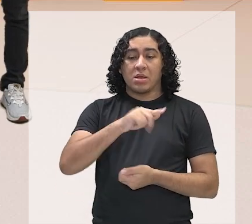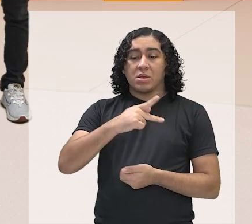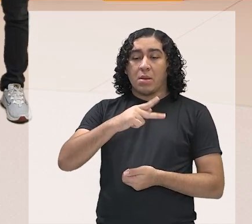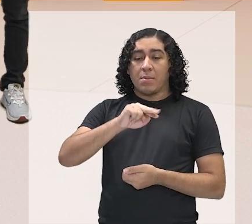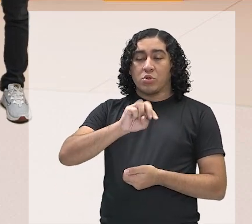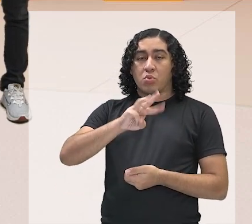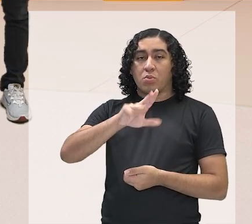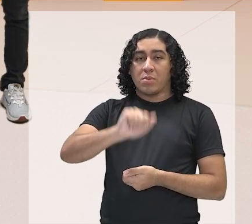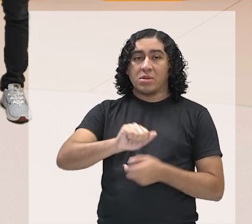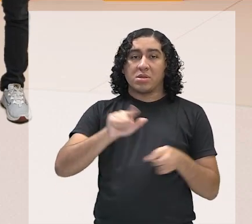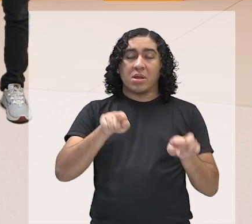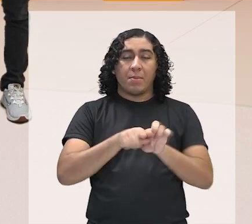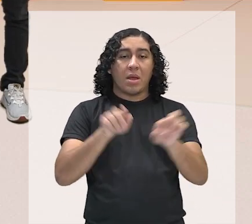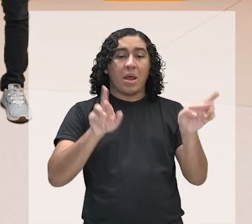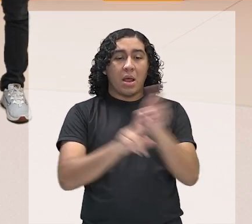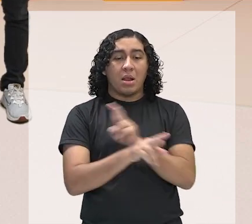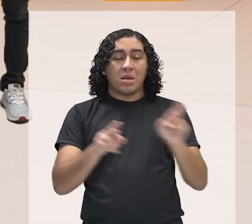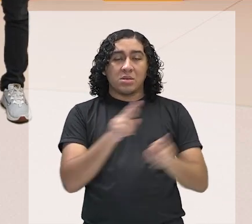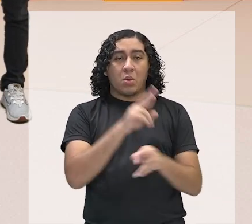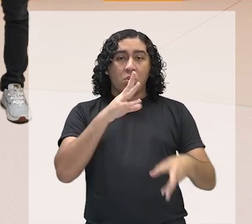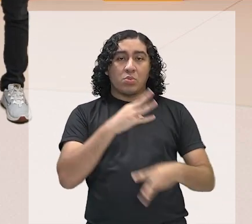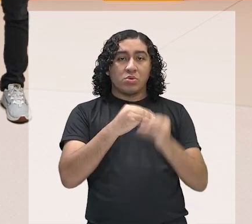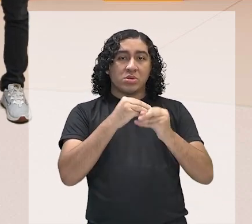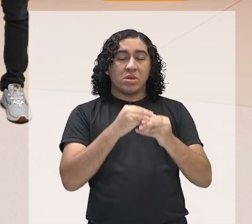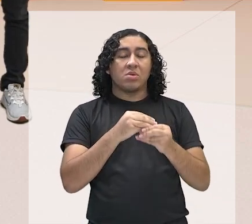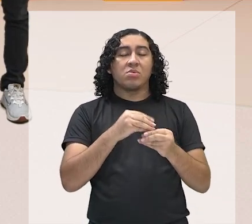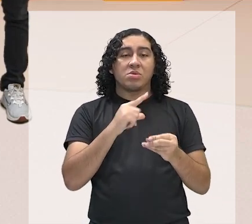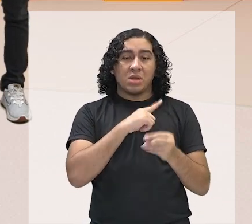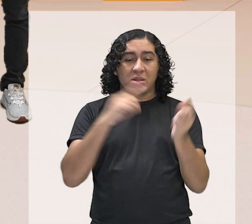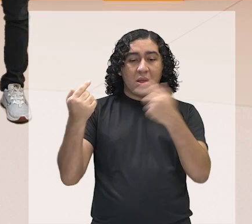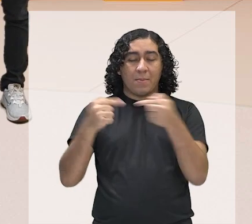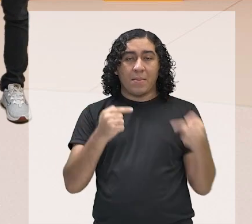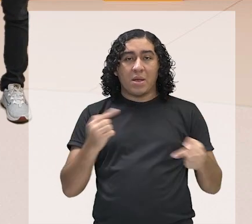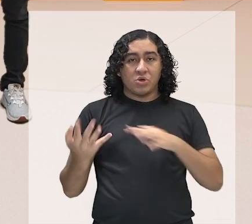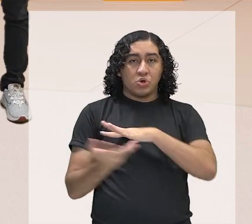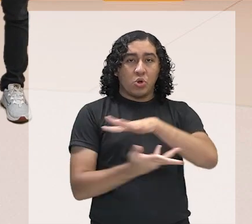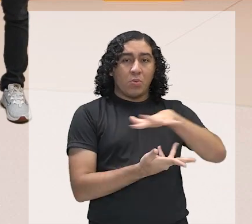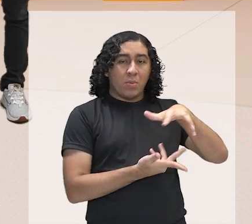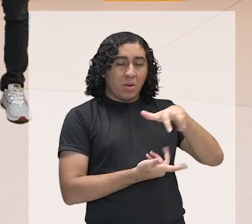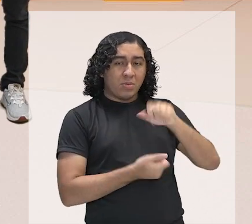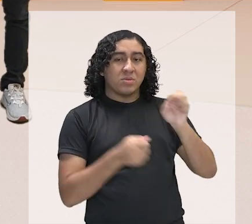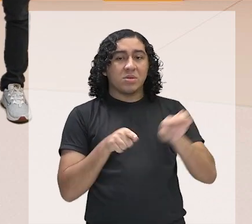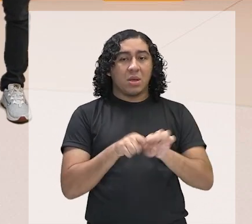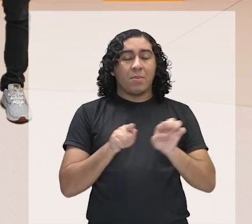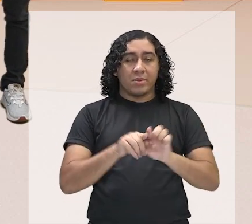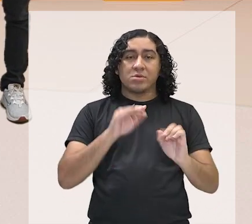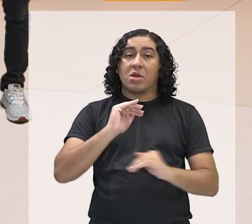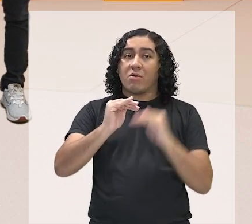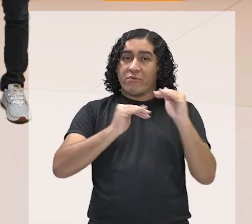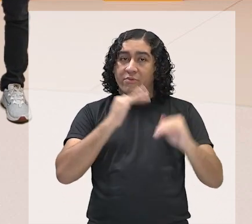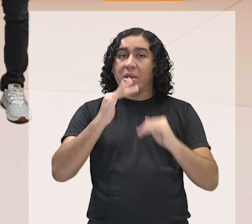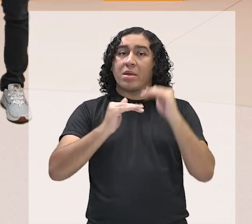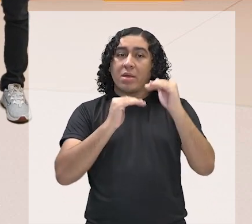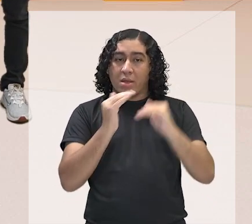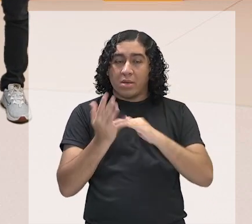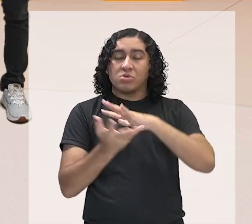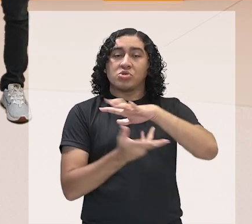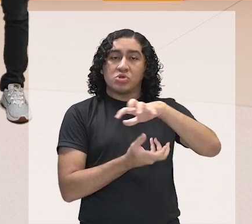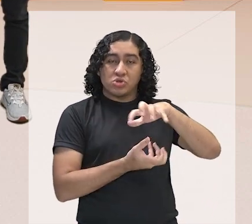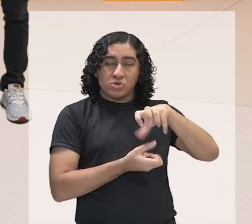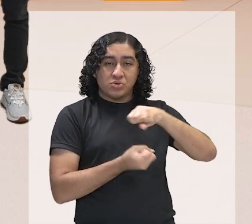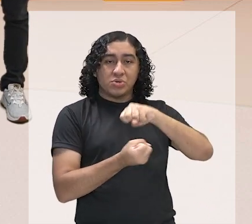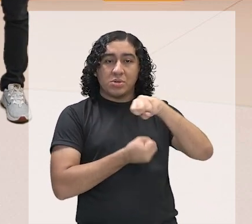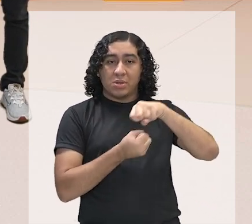e sua relação ali na contribuição e no debate ambiental em escala global, bem como do desenvolvimento sustentável, tá, turma? Ele